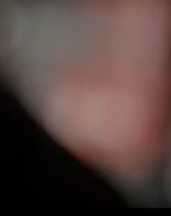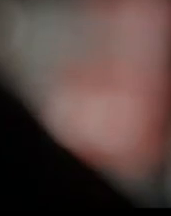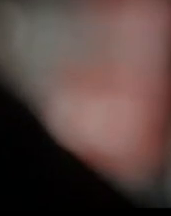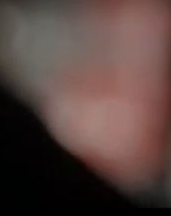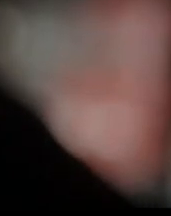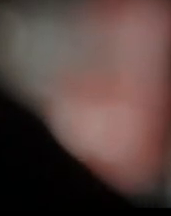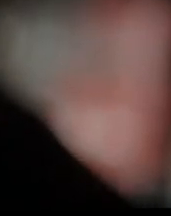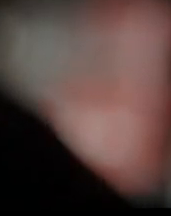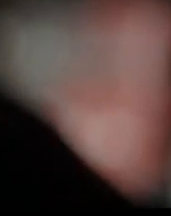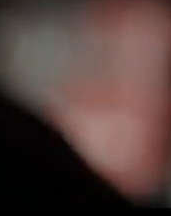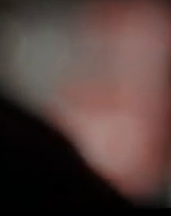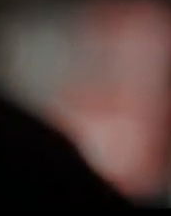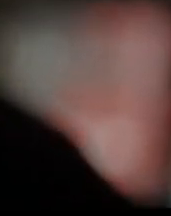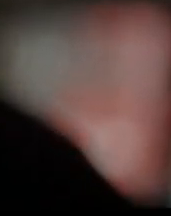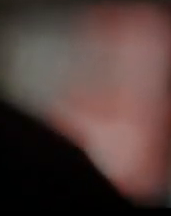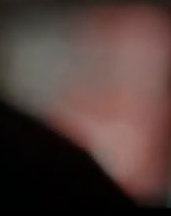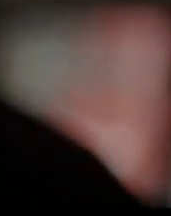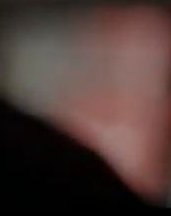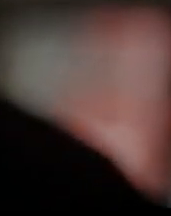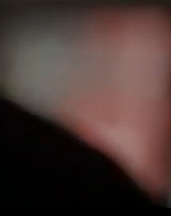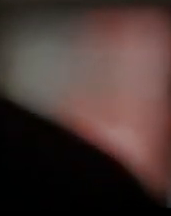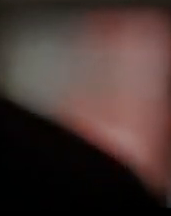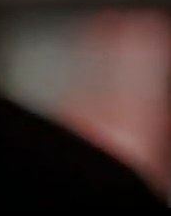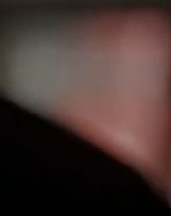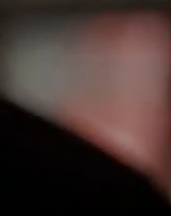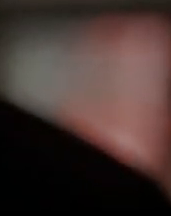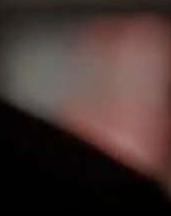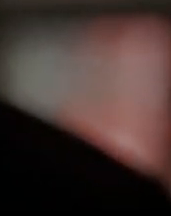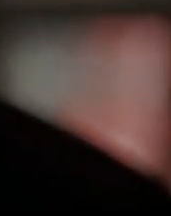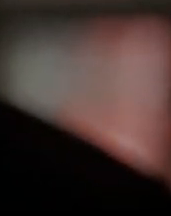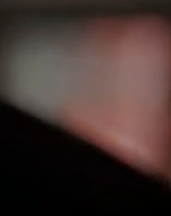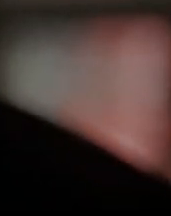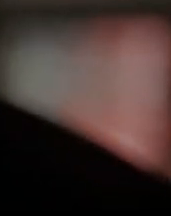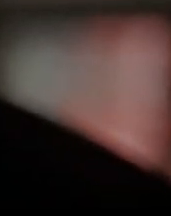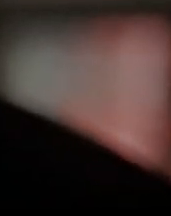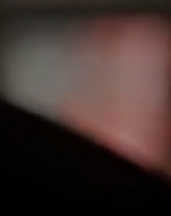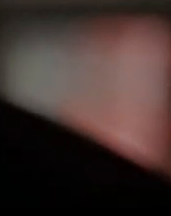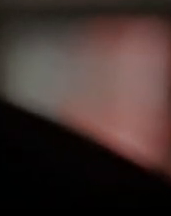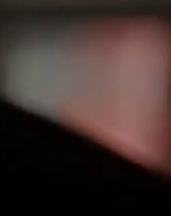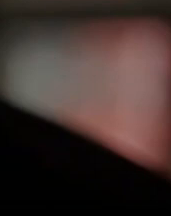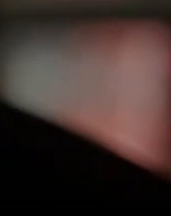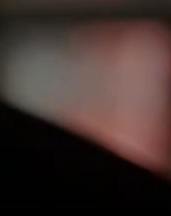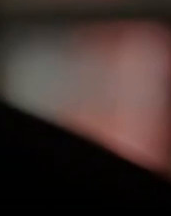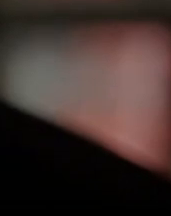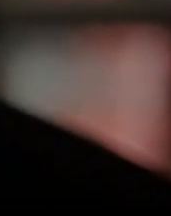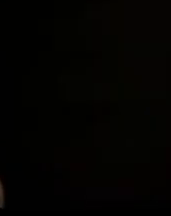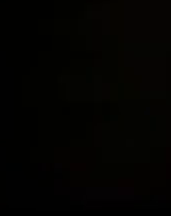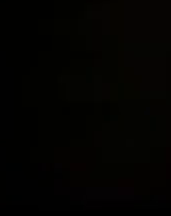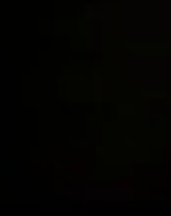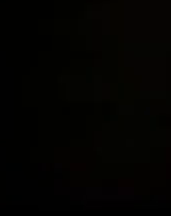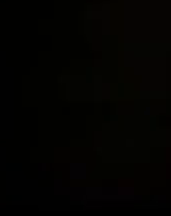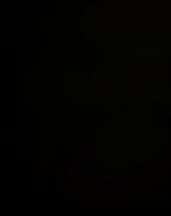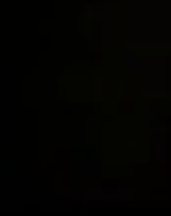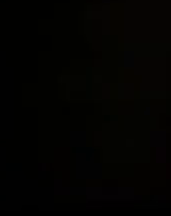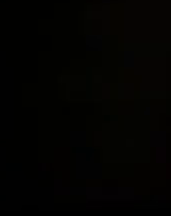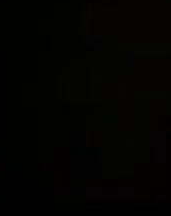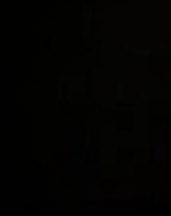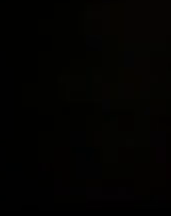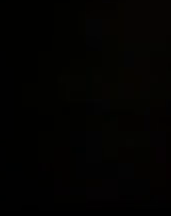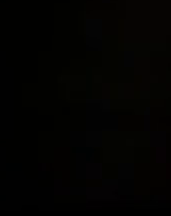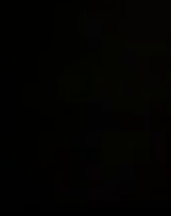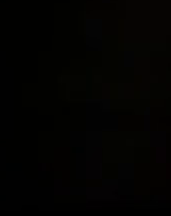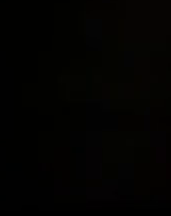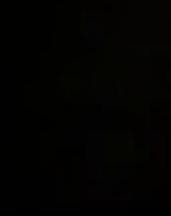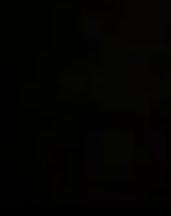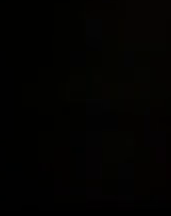criança, a gente chegou no Rio de Janeiro em 73, né? Eu nunca entrei numa escola, eu tive que me virar no